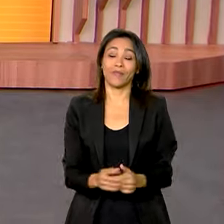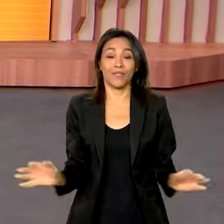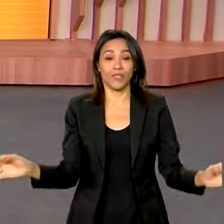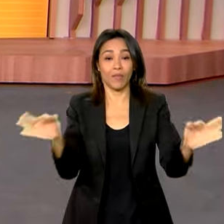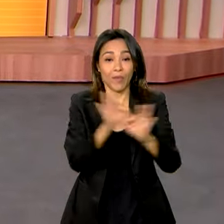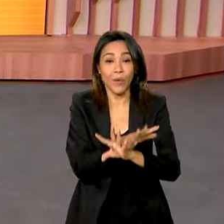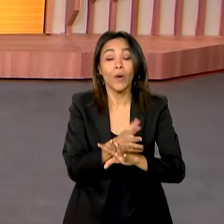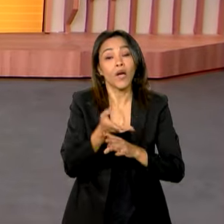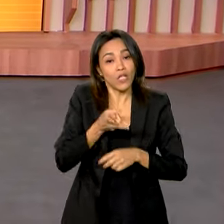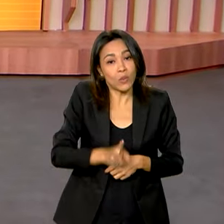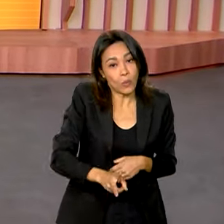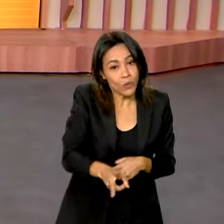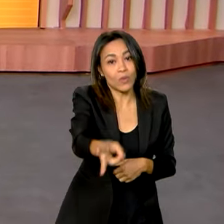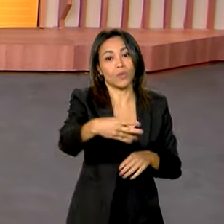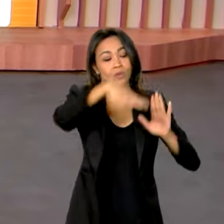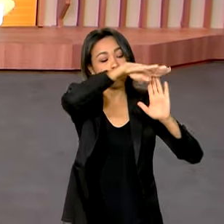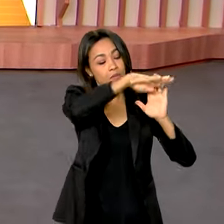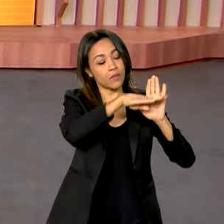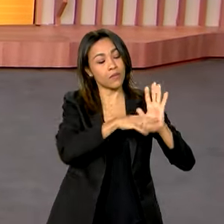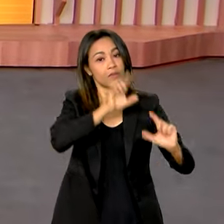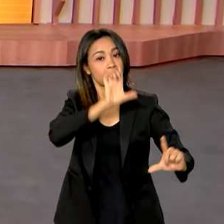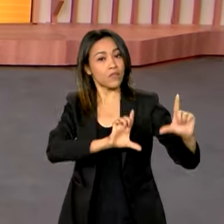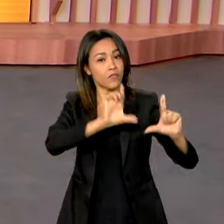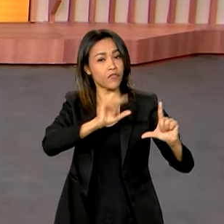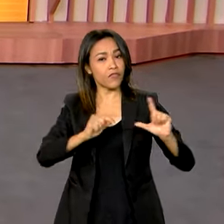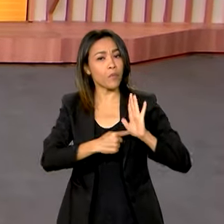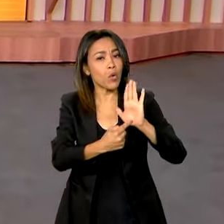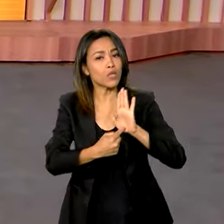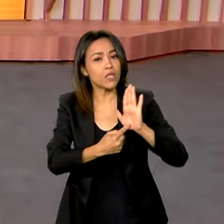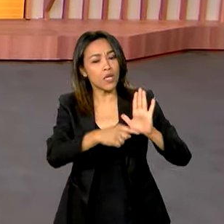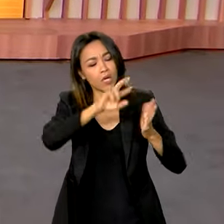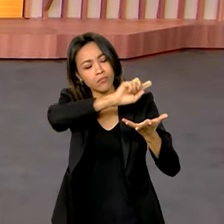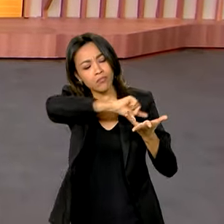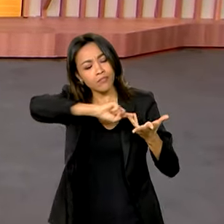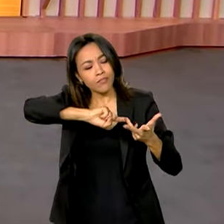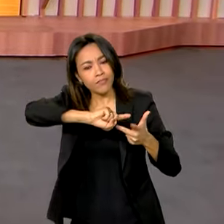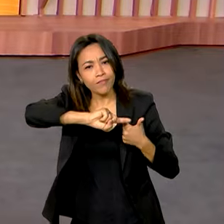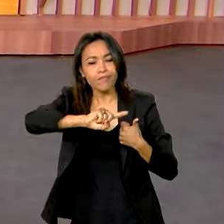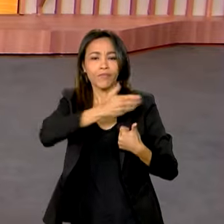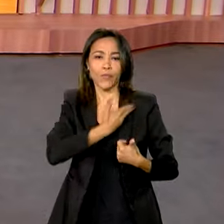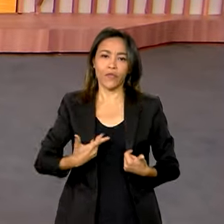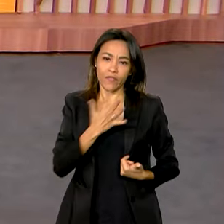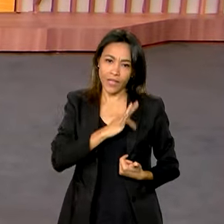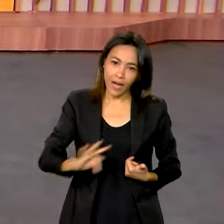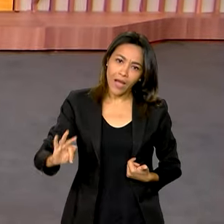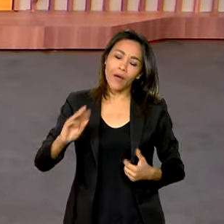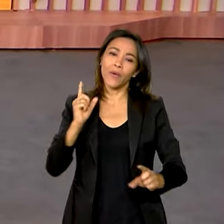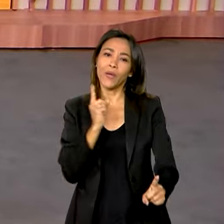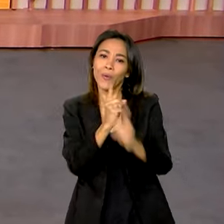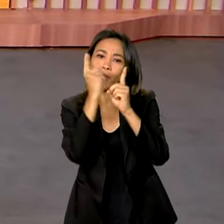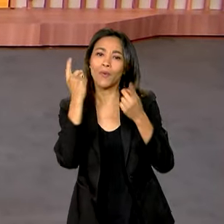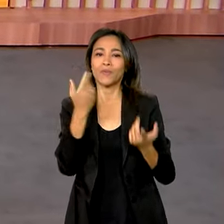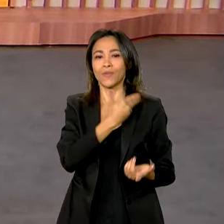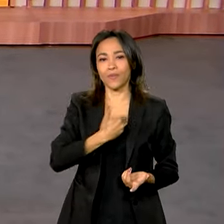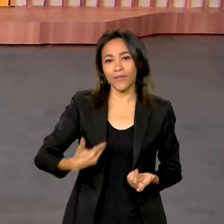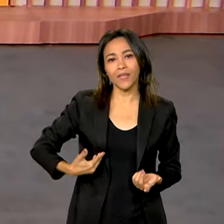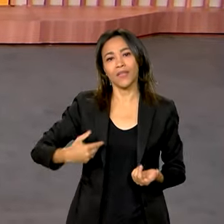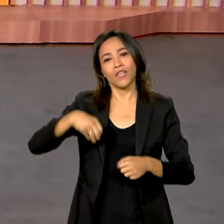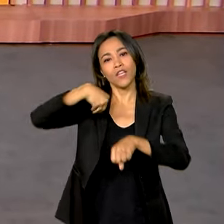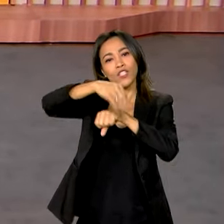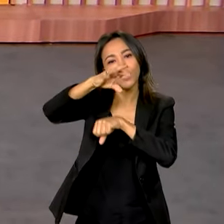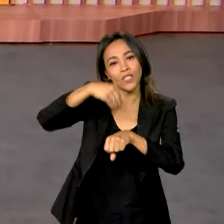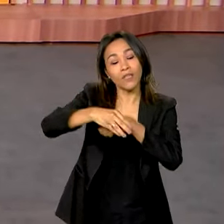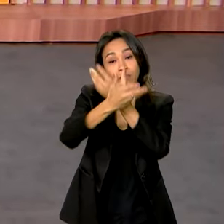mas o Canal GOV segue com a programação, mostrando todas as ações do governo federal, com eventos ao vivo, dicas e serviços